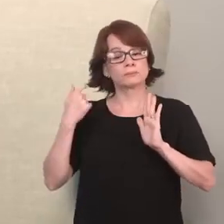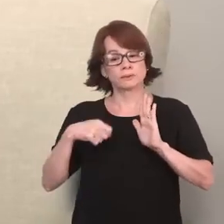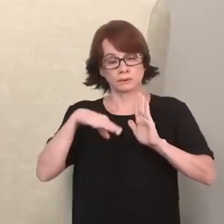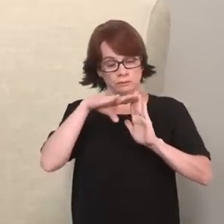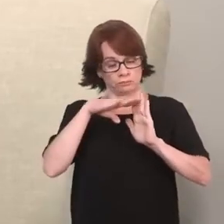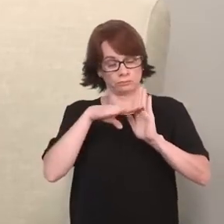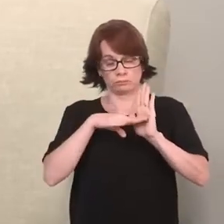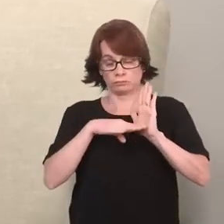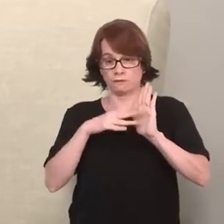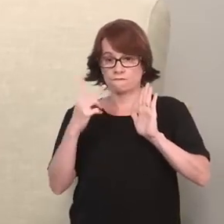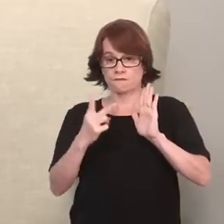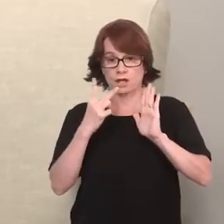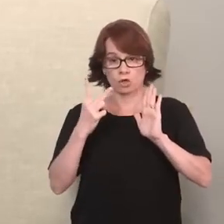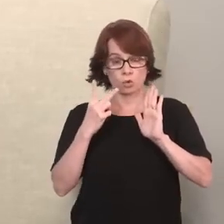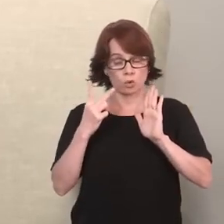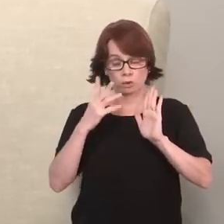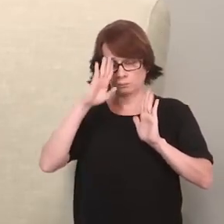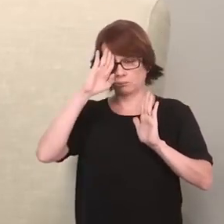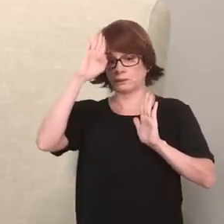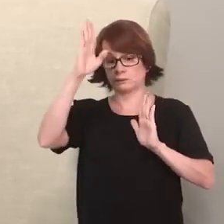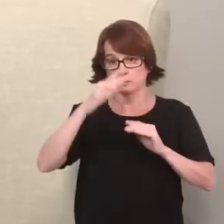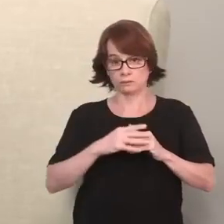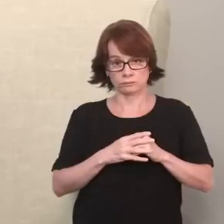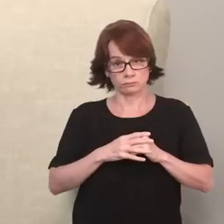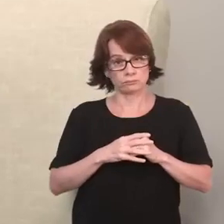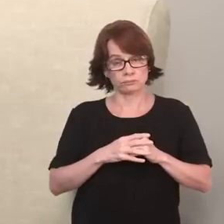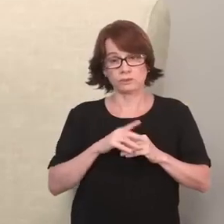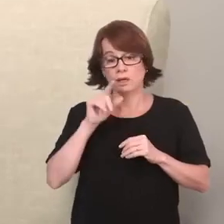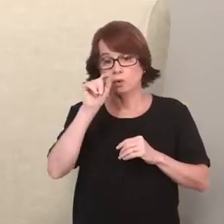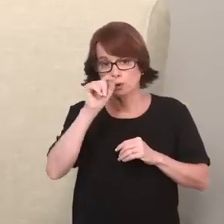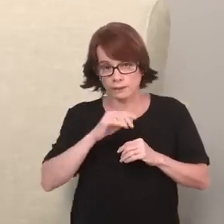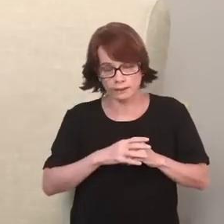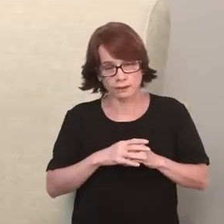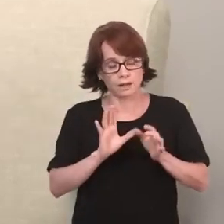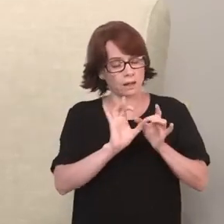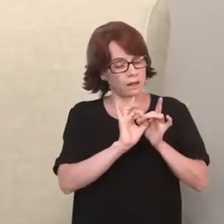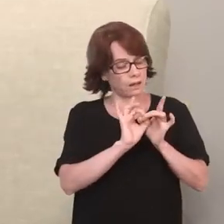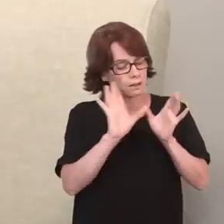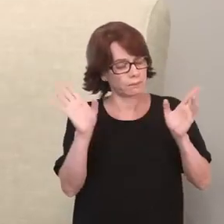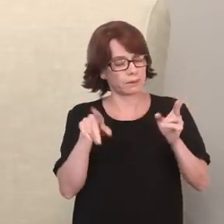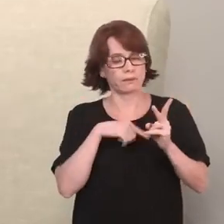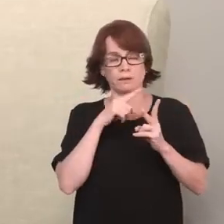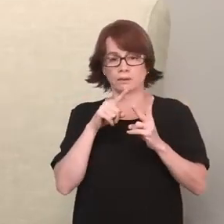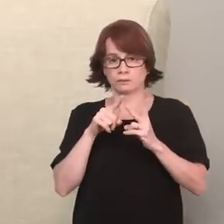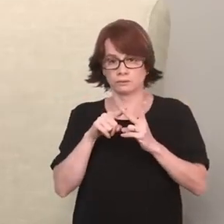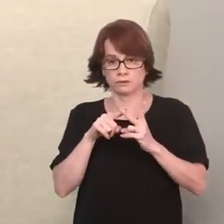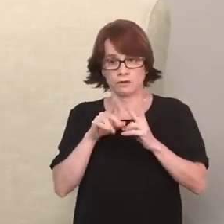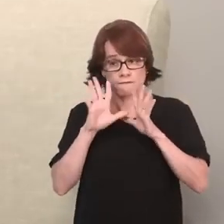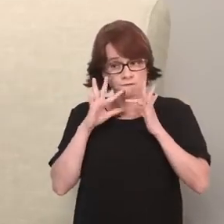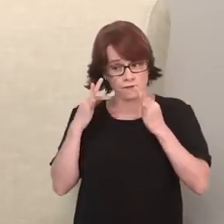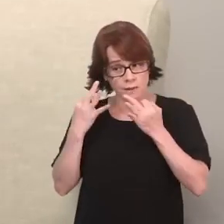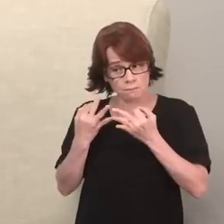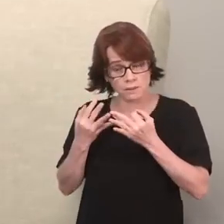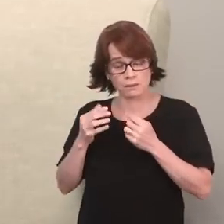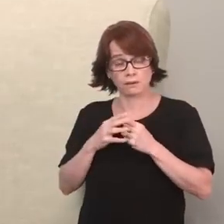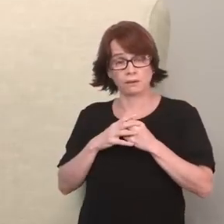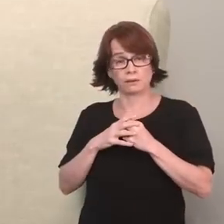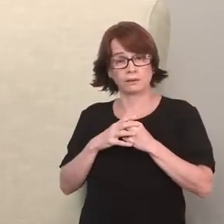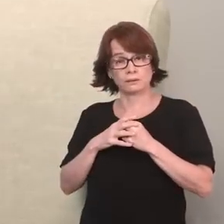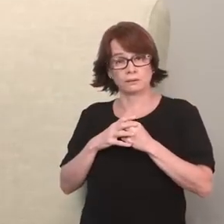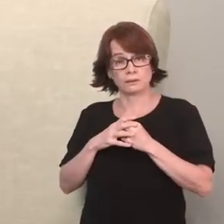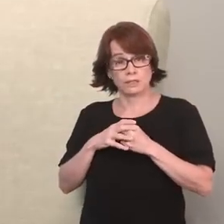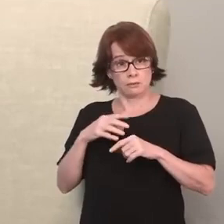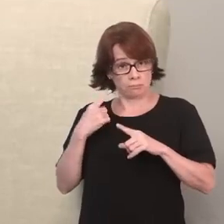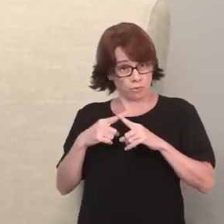fundamentais mesmo. Então, todo mundo vendo o barco afundando, né? Então, acho assim, a pauta da liberdade, a pauta da família, né? Quando as